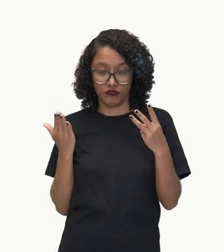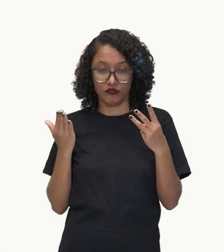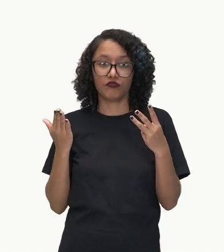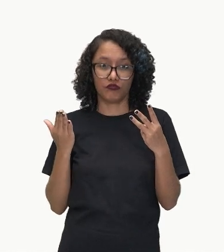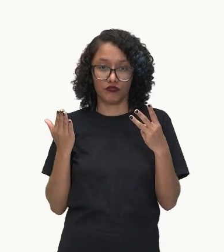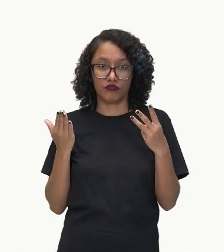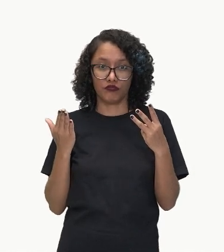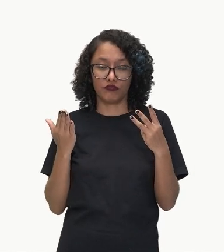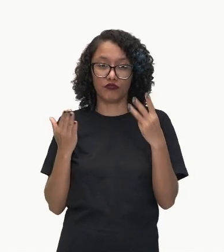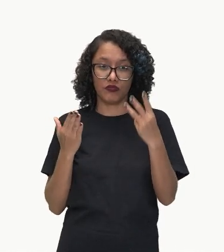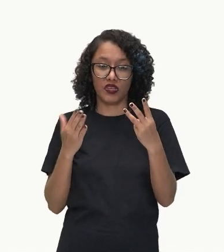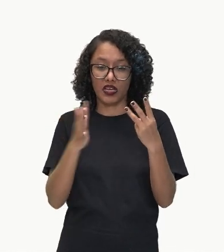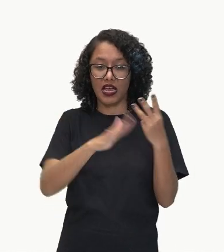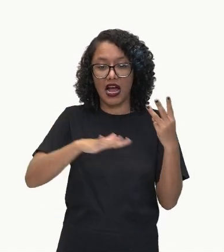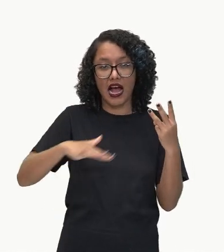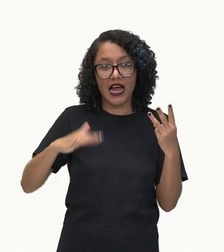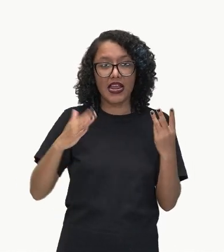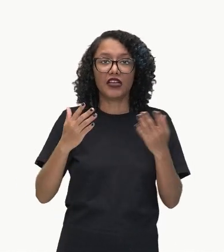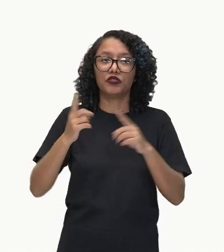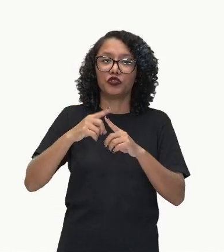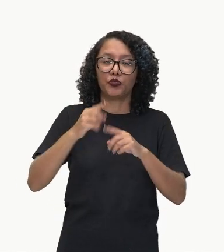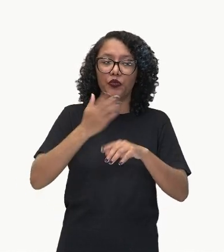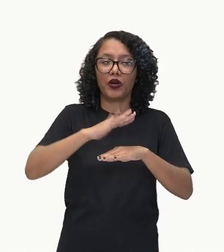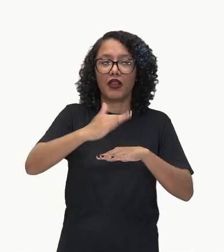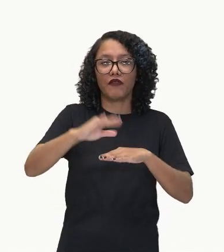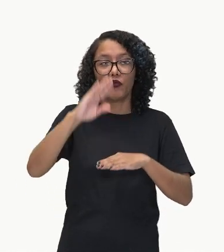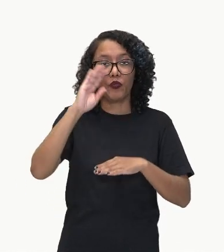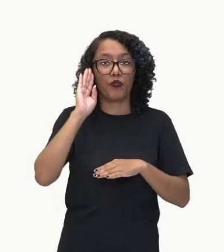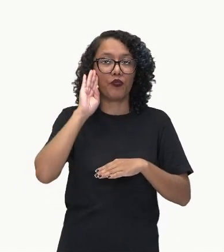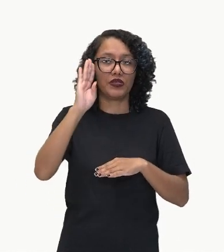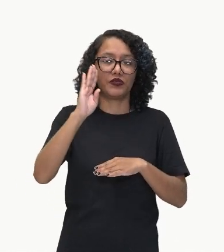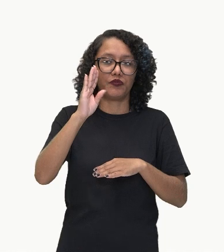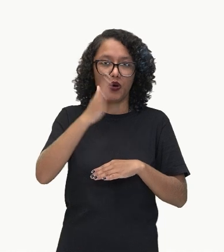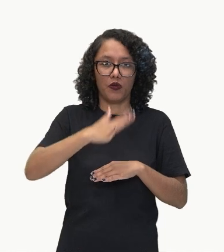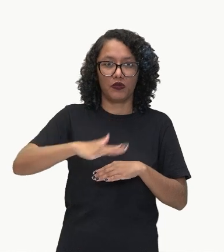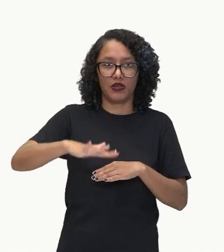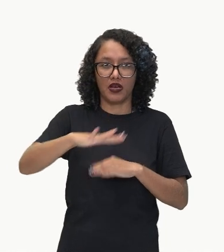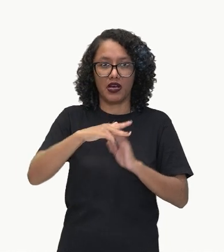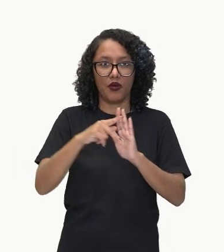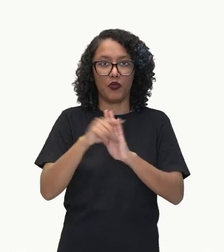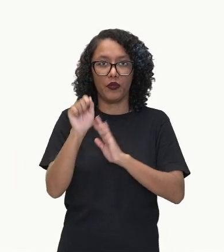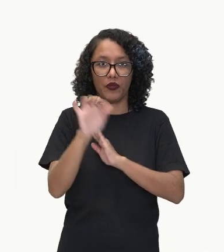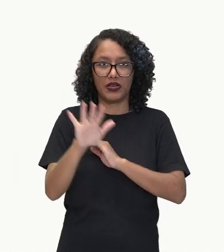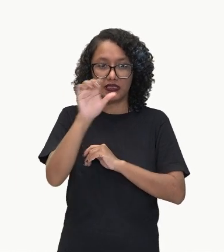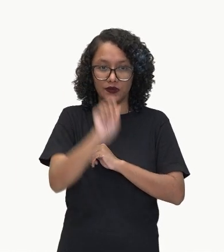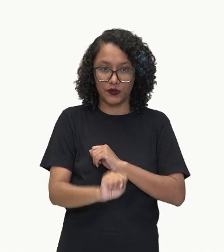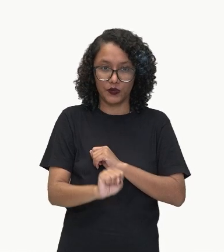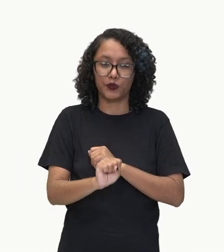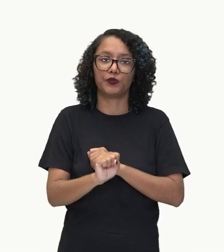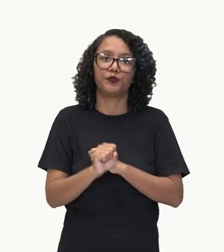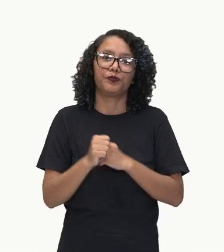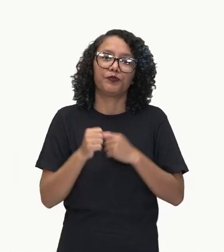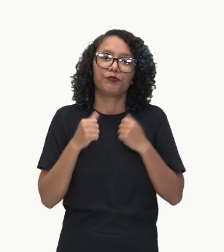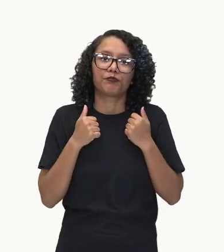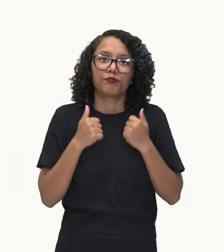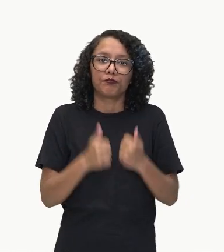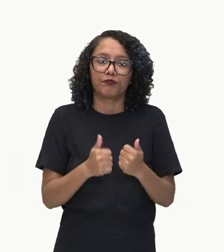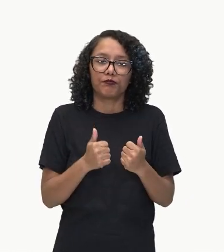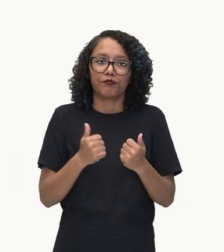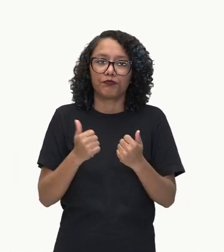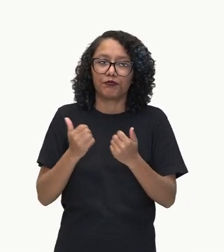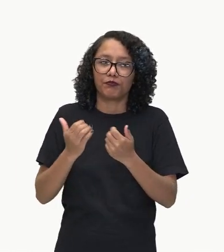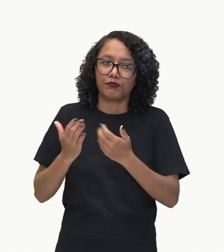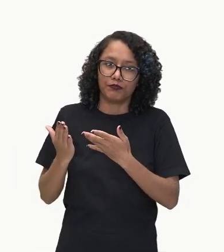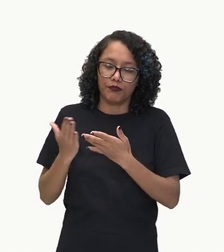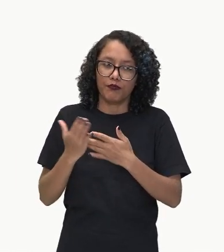São as 3 principais formas de relevo que eu vou ter nessa região da Ásia Meridional. E aí a gente vem para cá, para